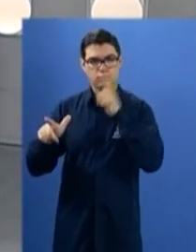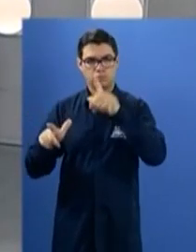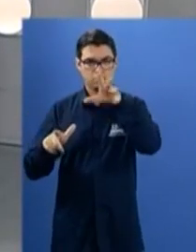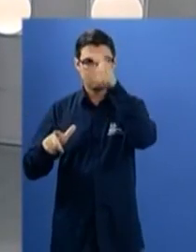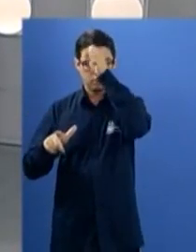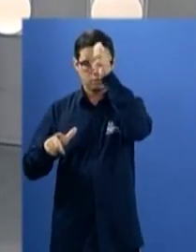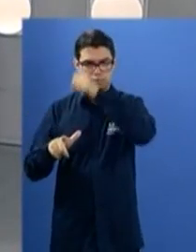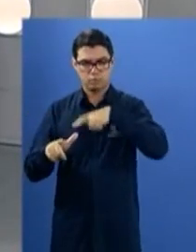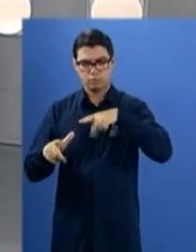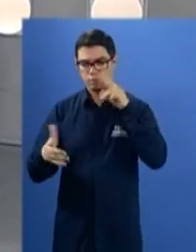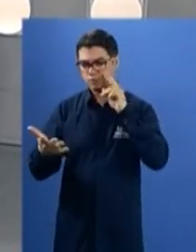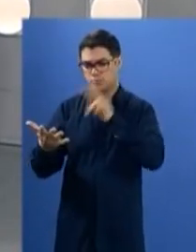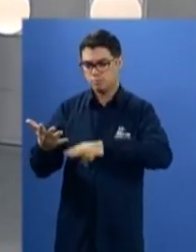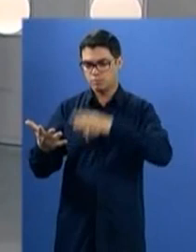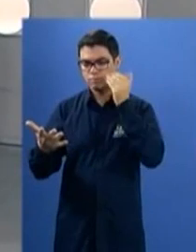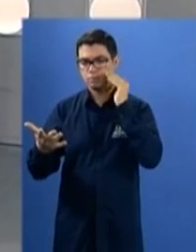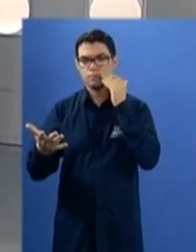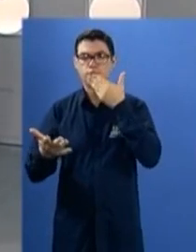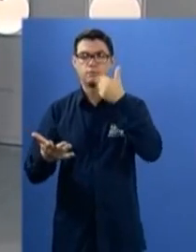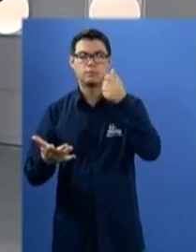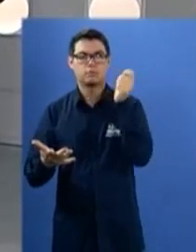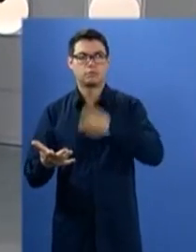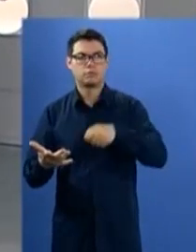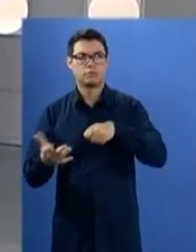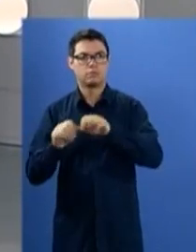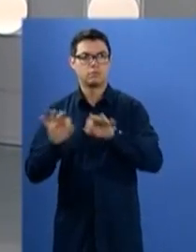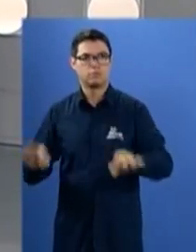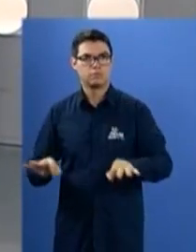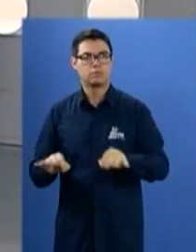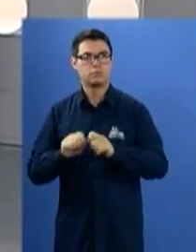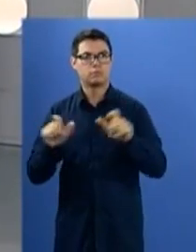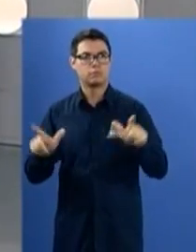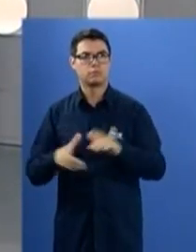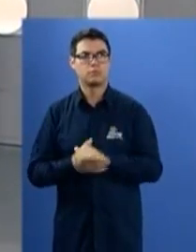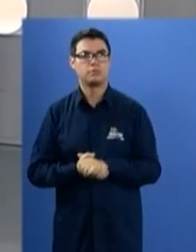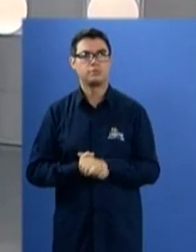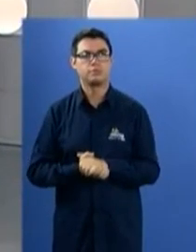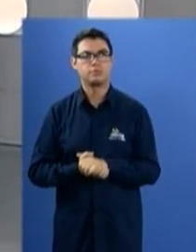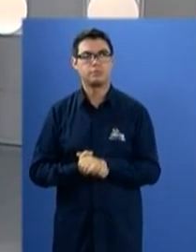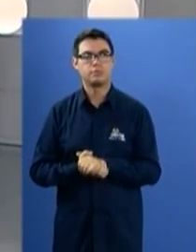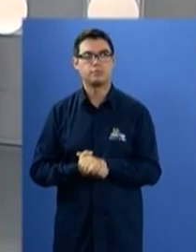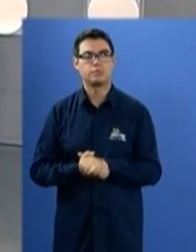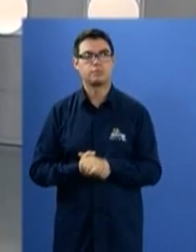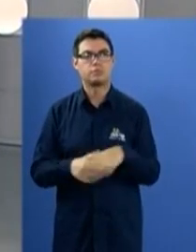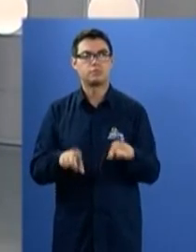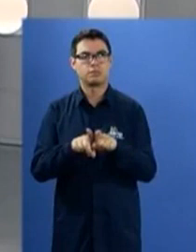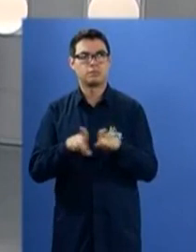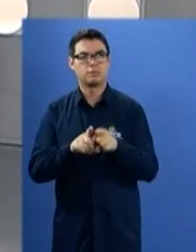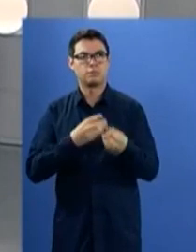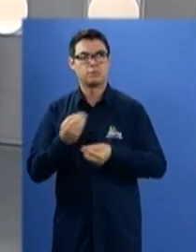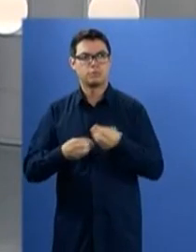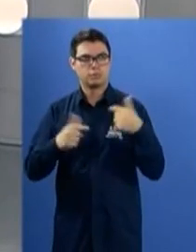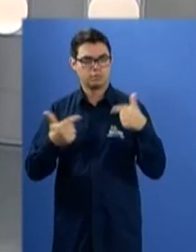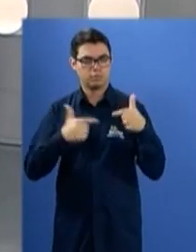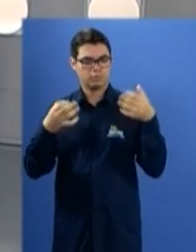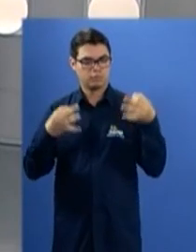que o operador simplesmente consegue entendê-las de forma simples e clara? Será que as condições de trabalho